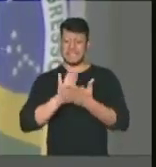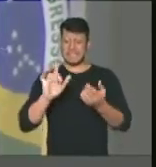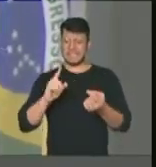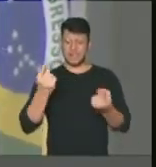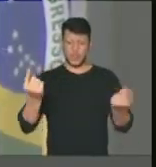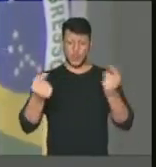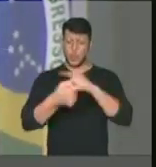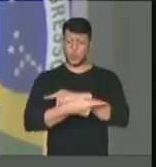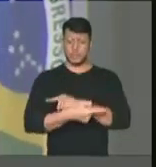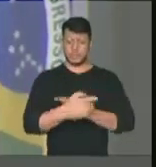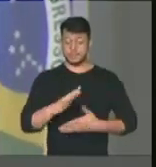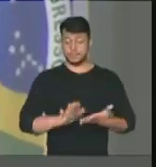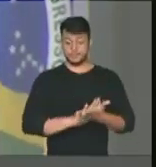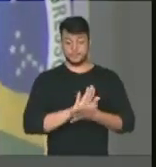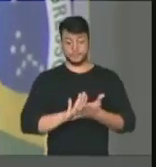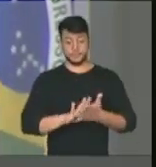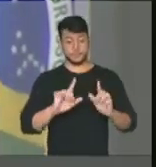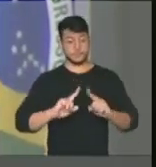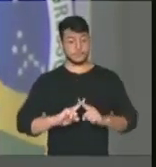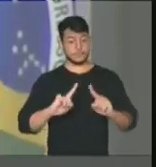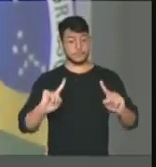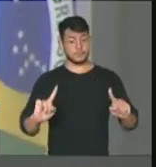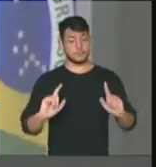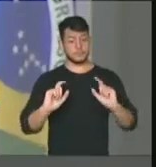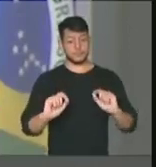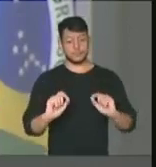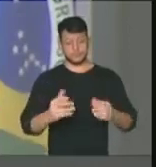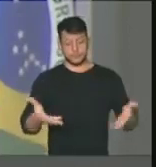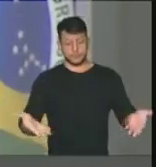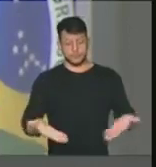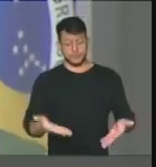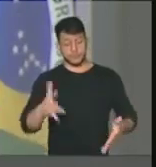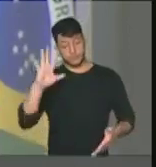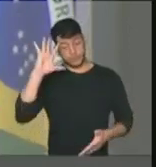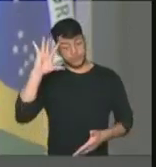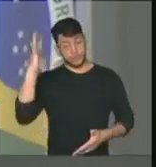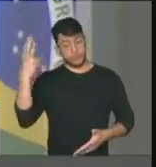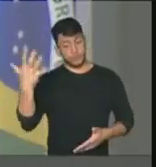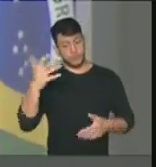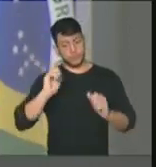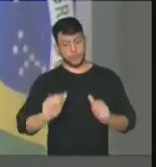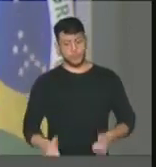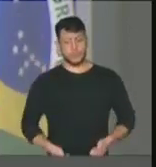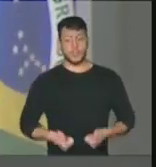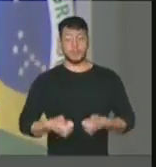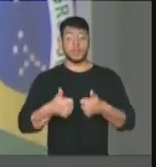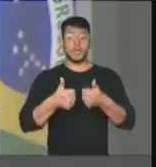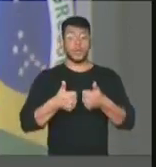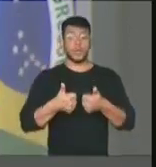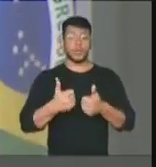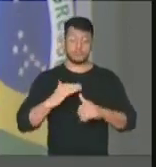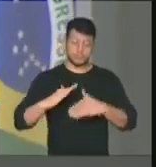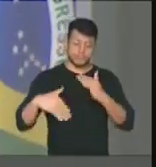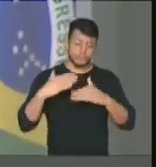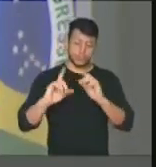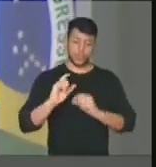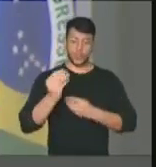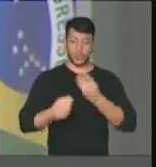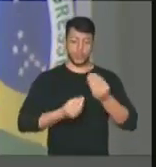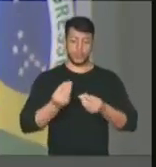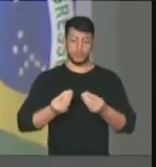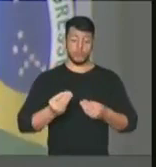natureza agora eles resolveram se aperfeiçoar já não estamos